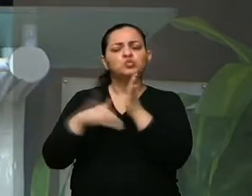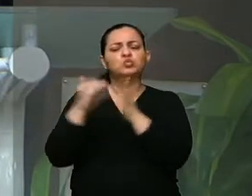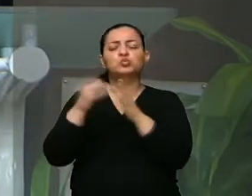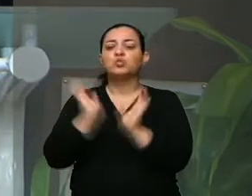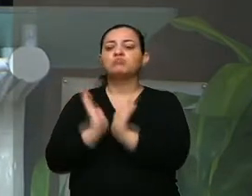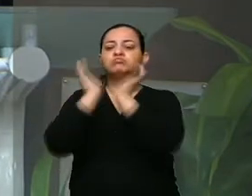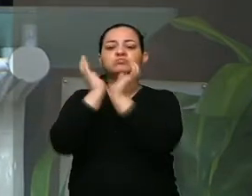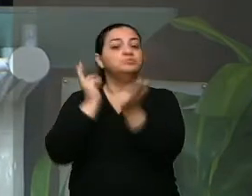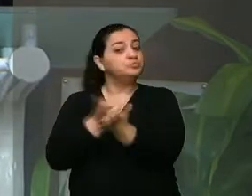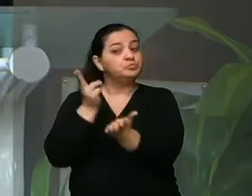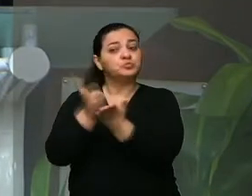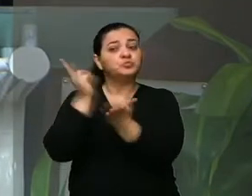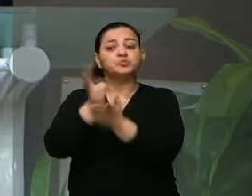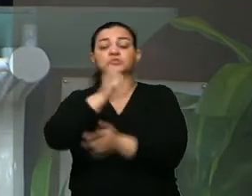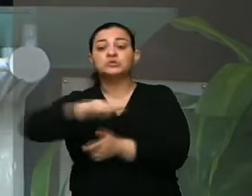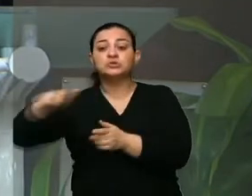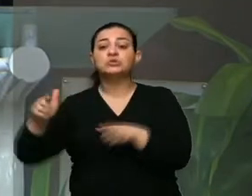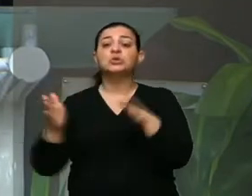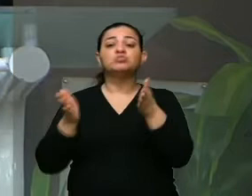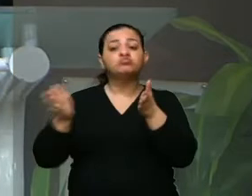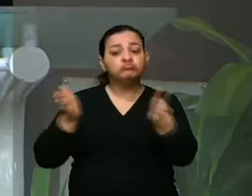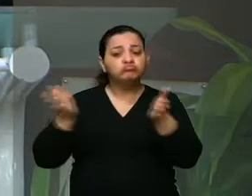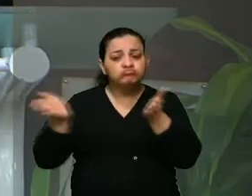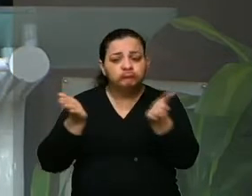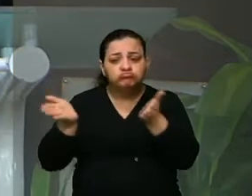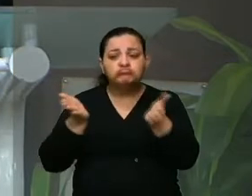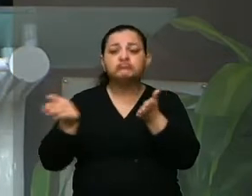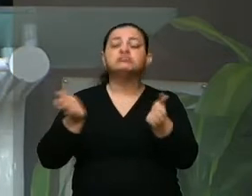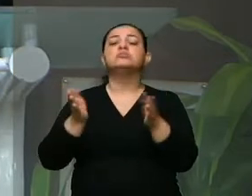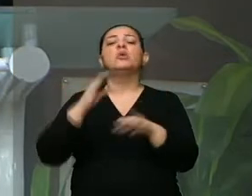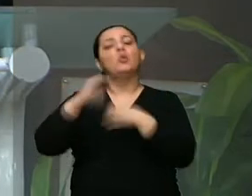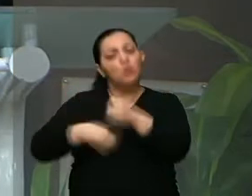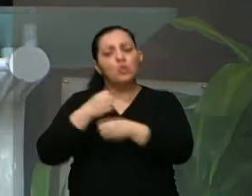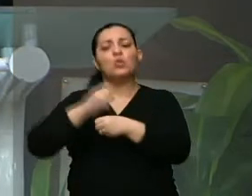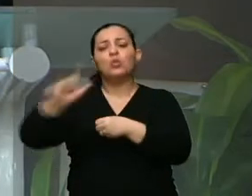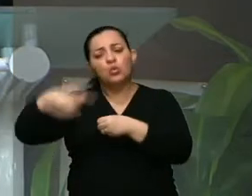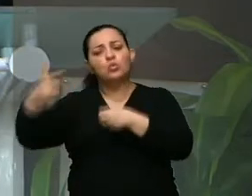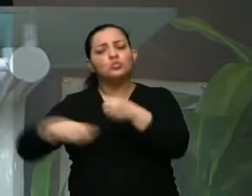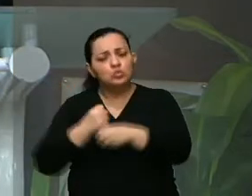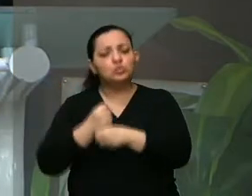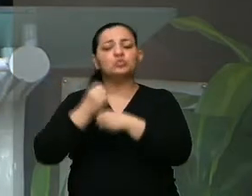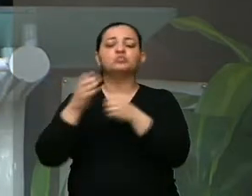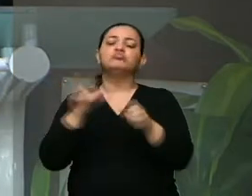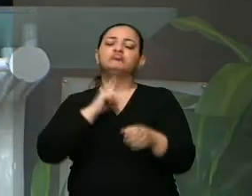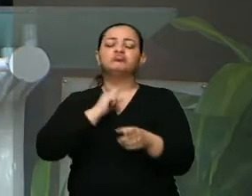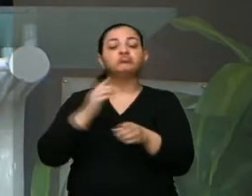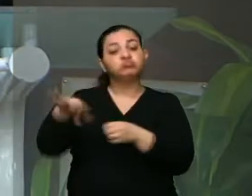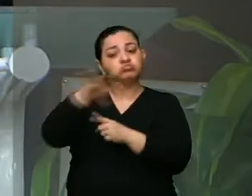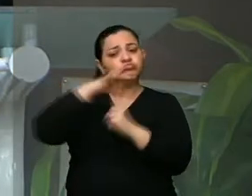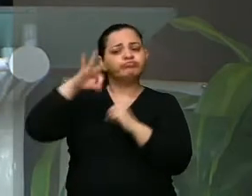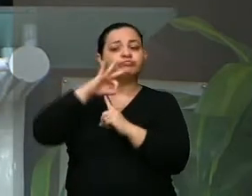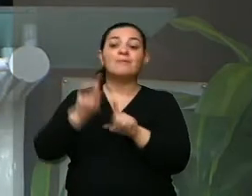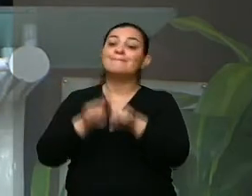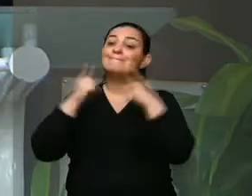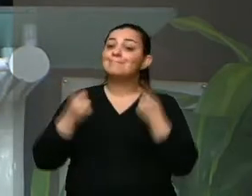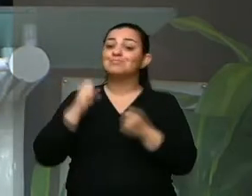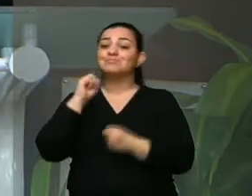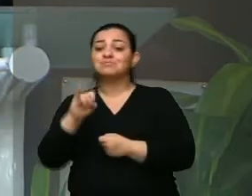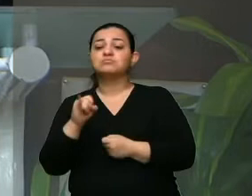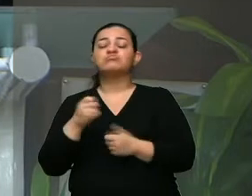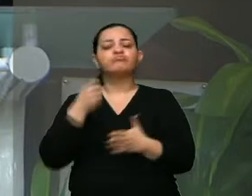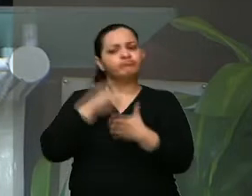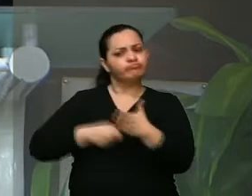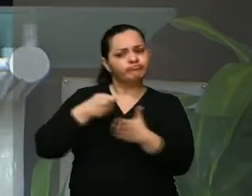manter sempre de um entre no ano até o outro ano tem mas e se você enfrenta